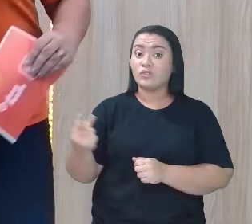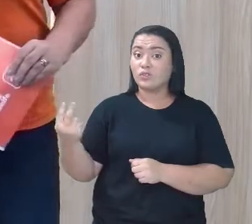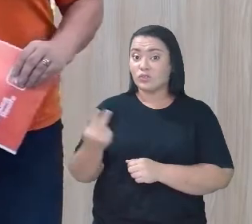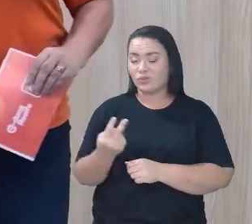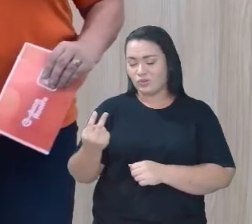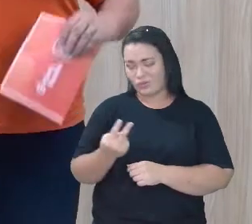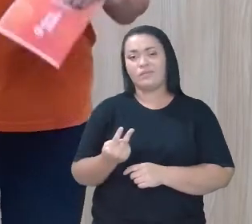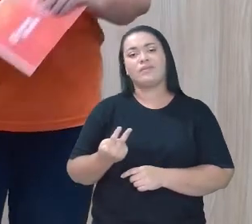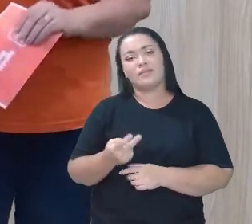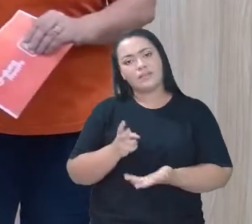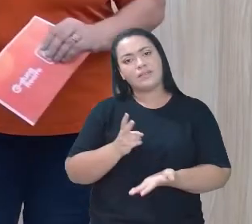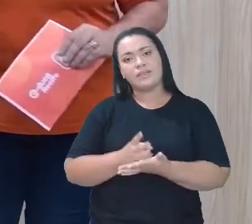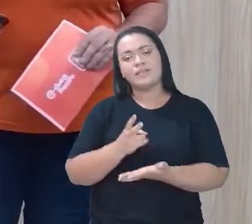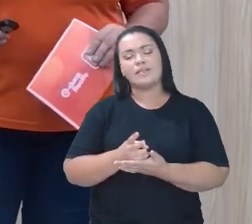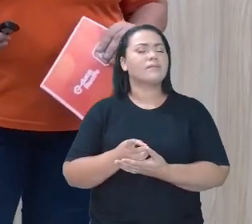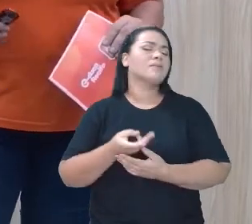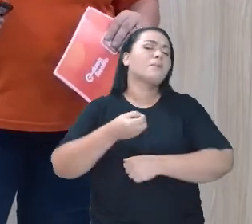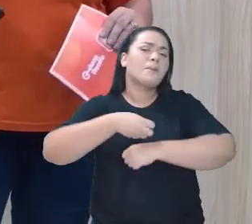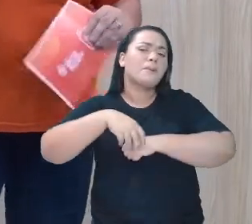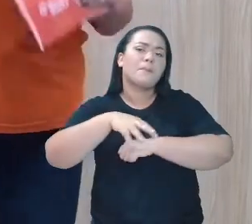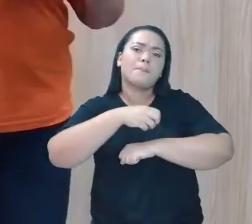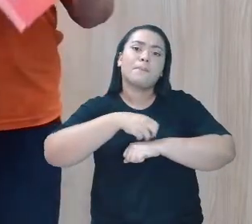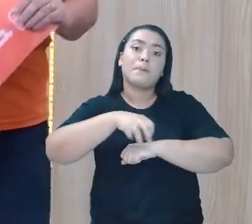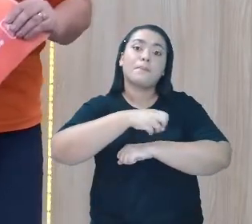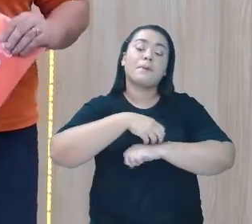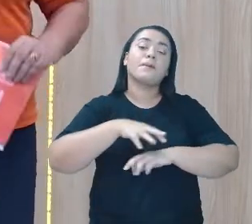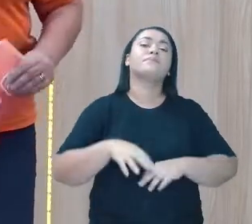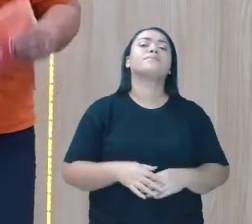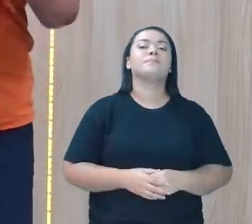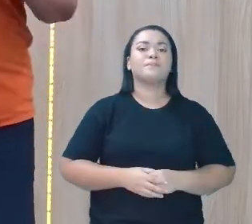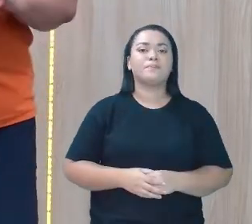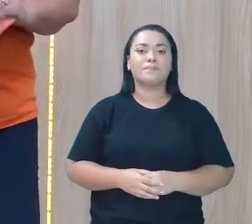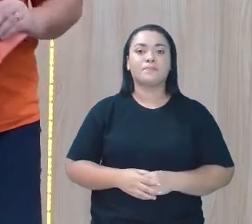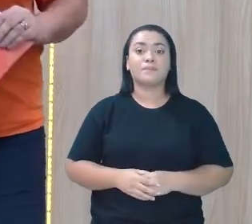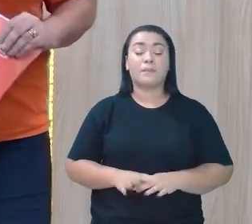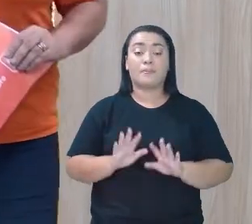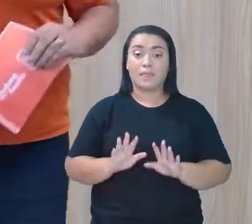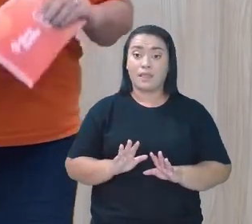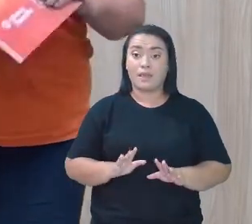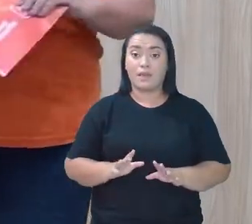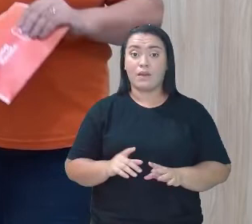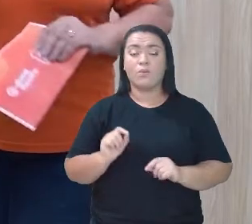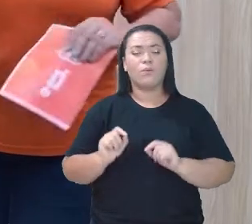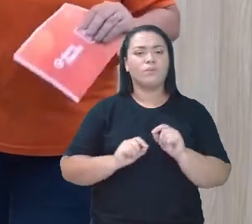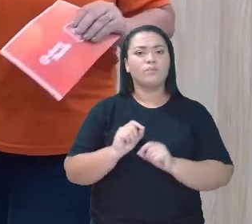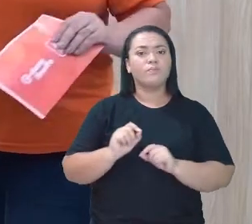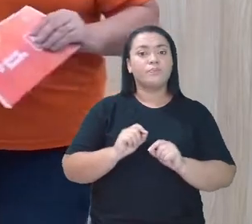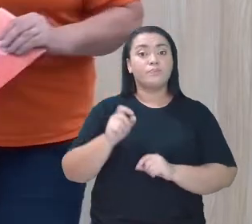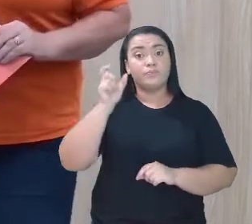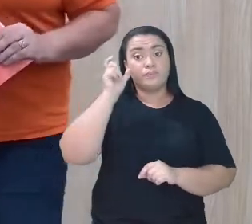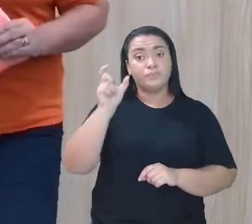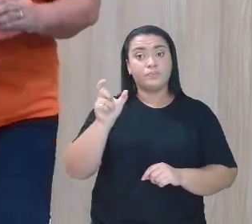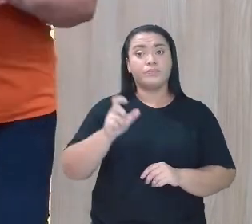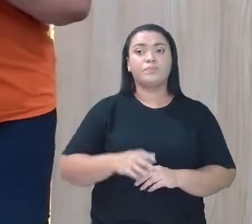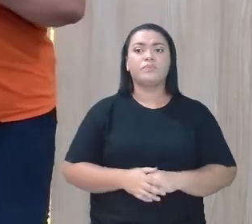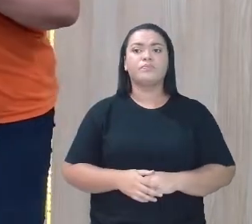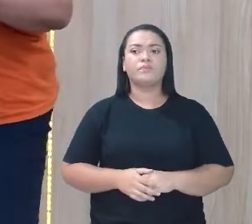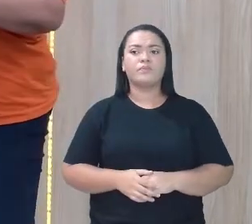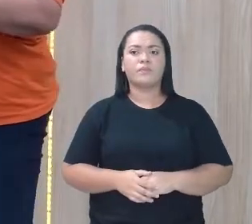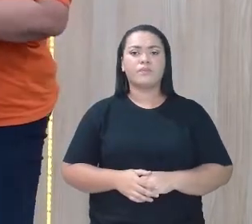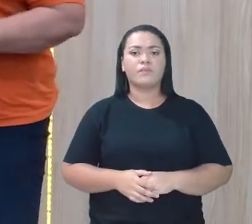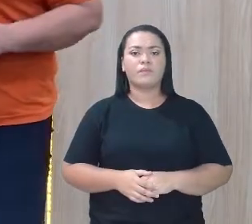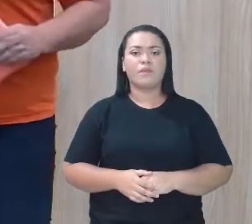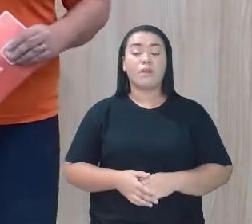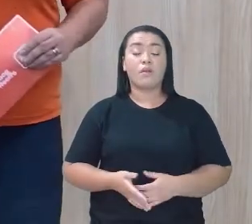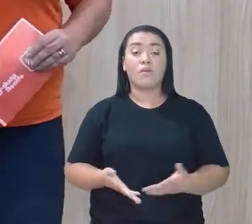e a professora Cláudia trazendo algumas orientações para vocês, informações. Mas outra coisa bem interessante da nossa aula, que nós